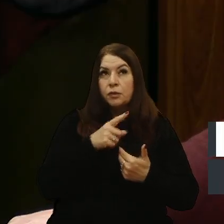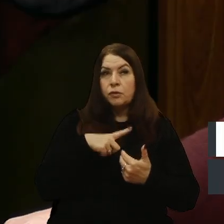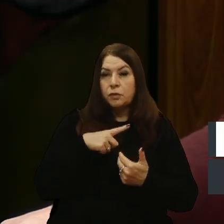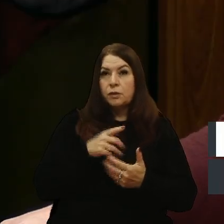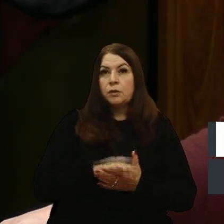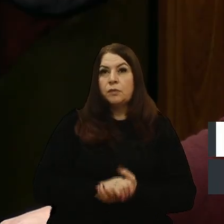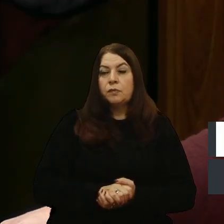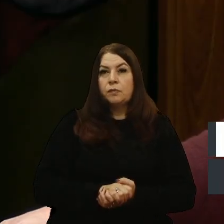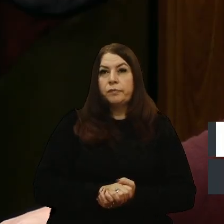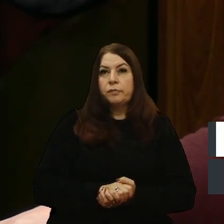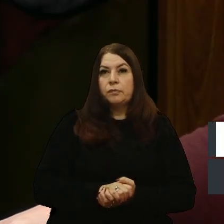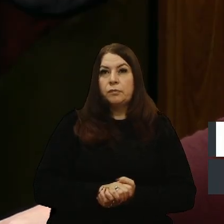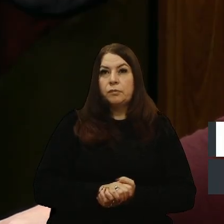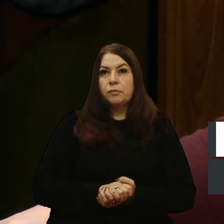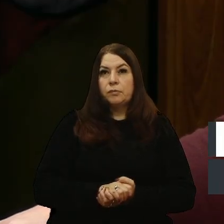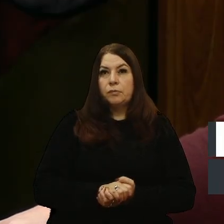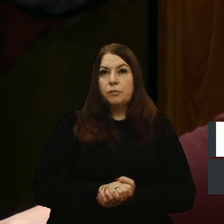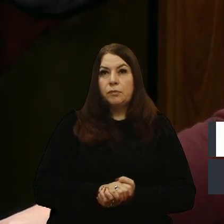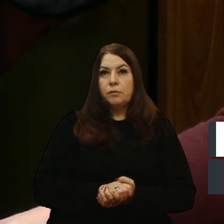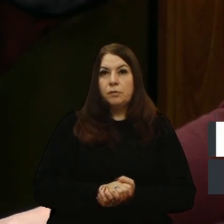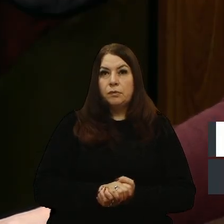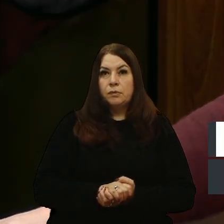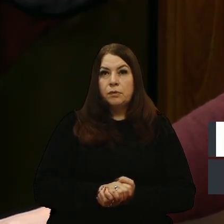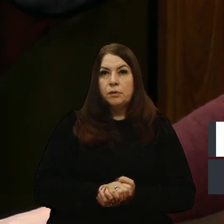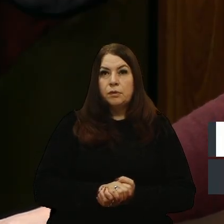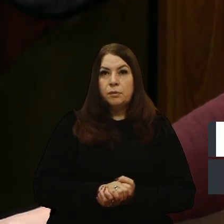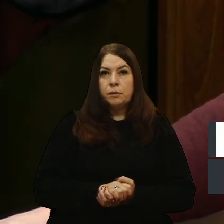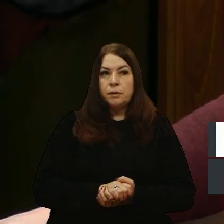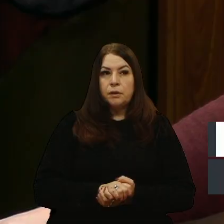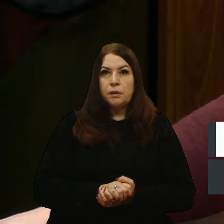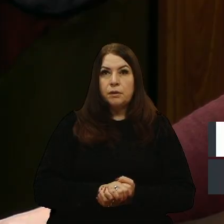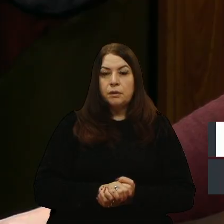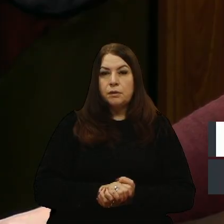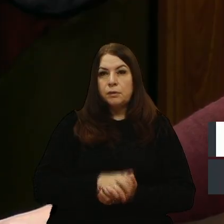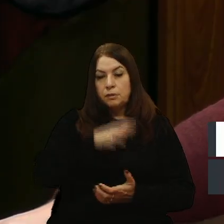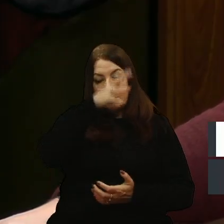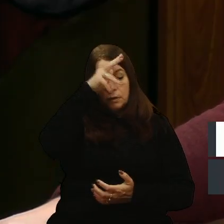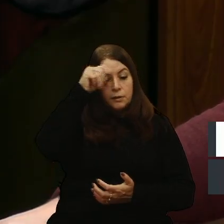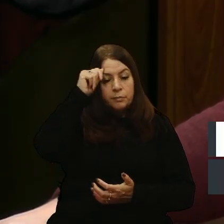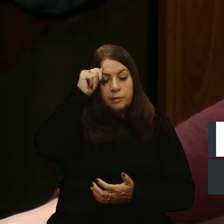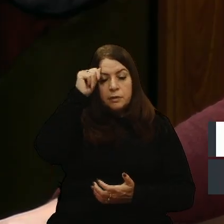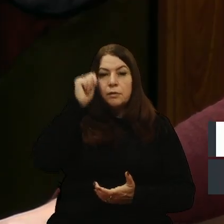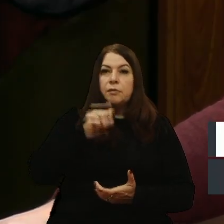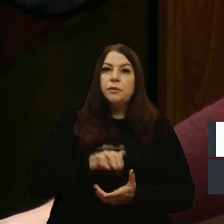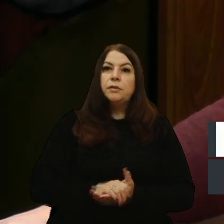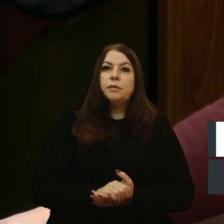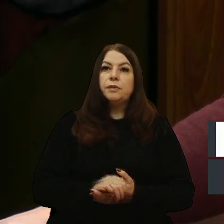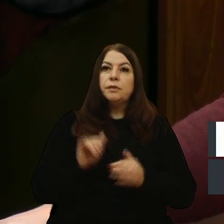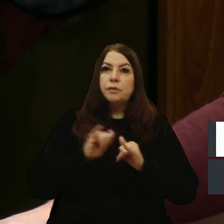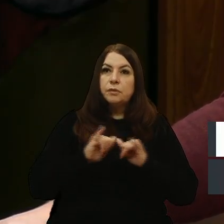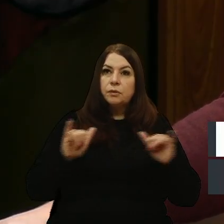estivesse ali no Paço Municipal, pudesse dar as informações.